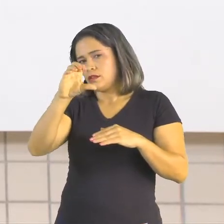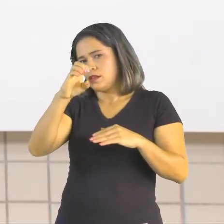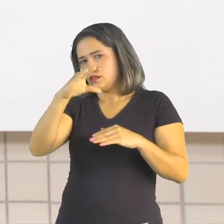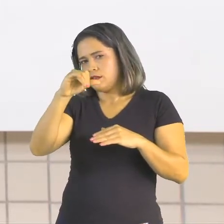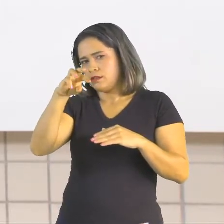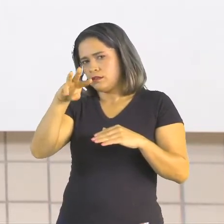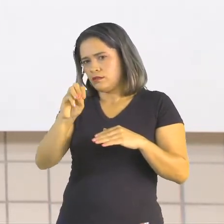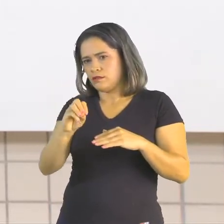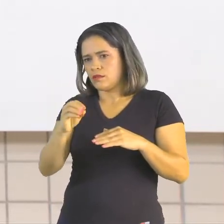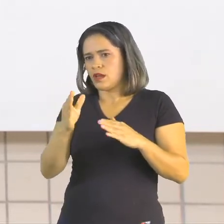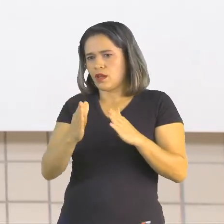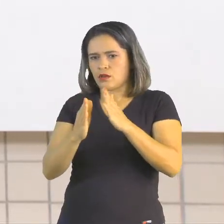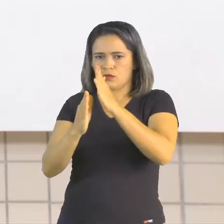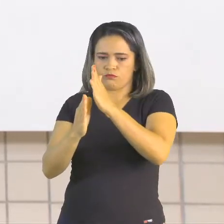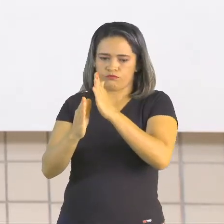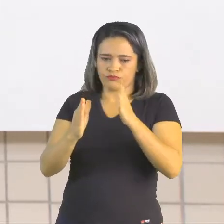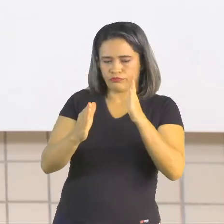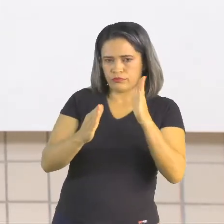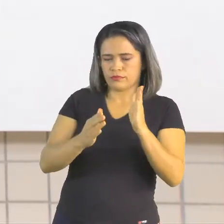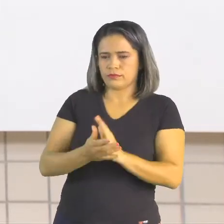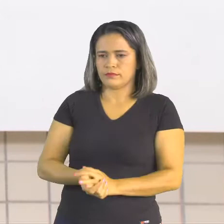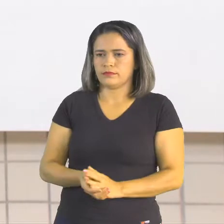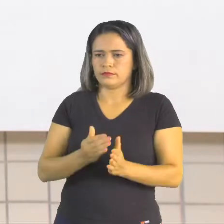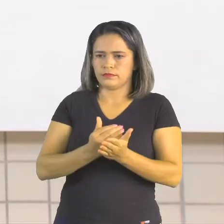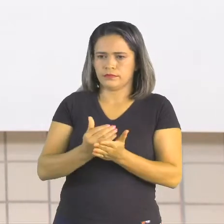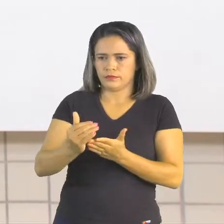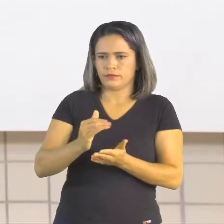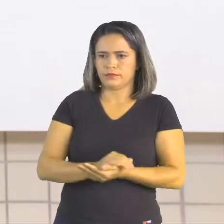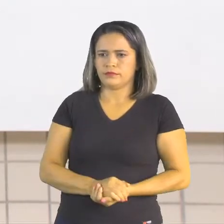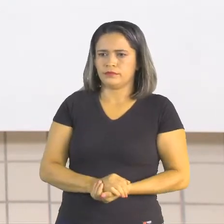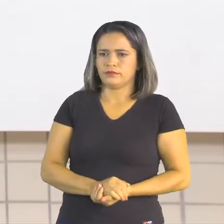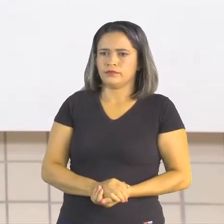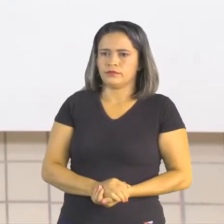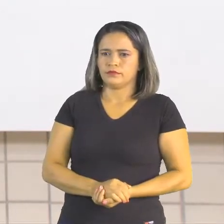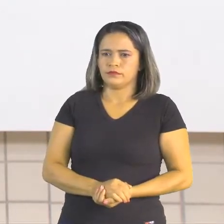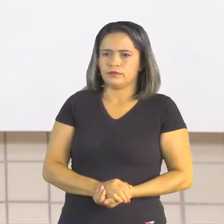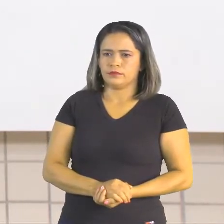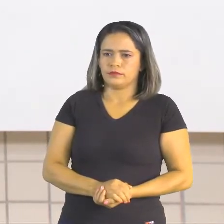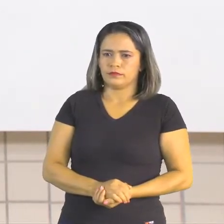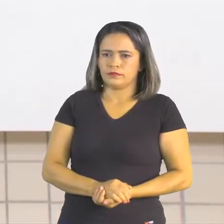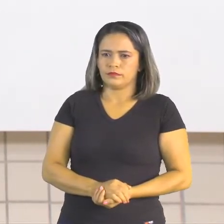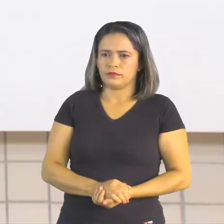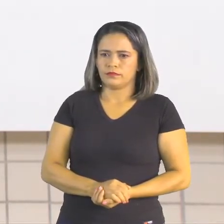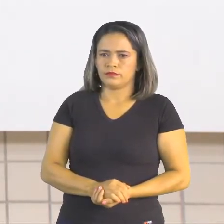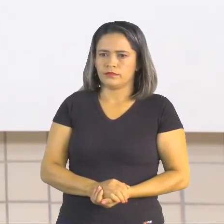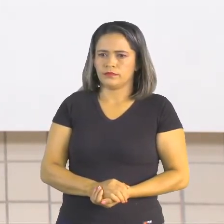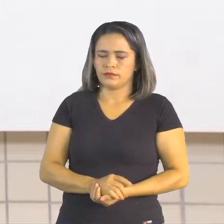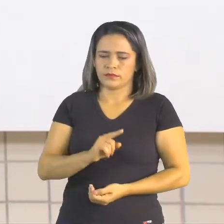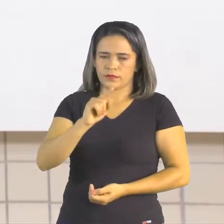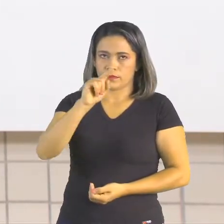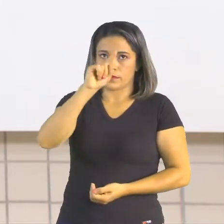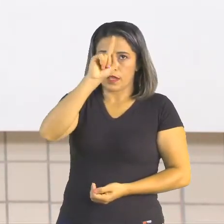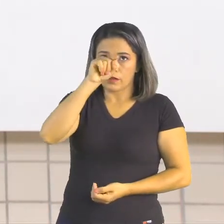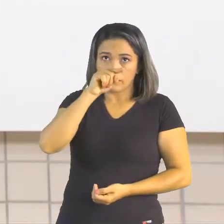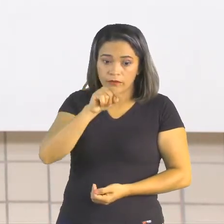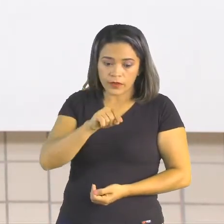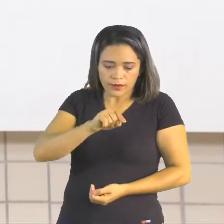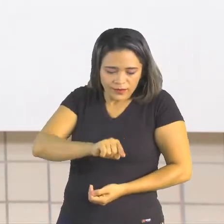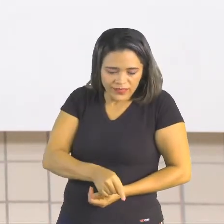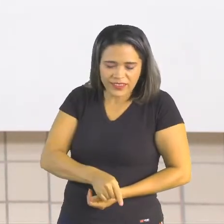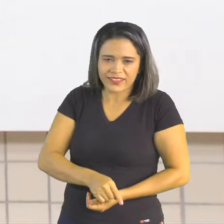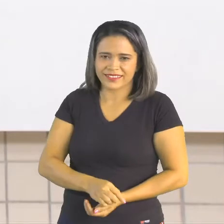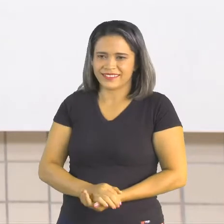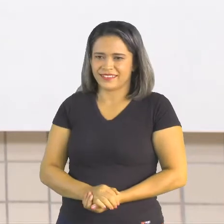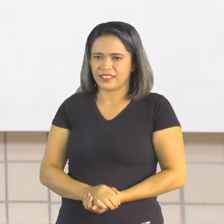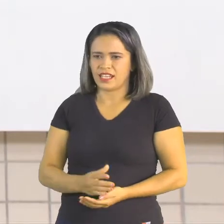passar para o meu décimo. Continuando agora, a vírgula abaixa, ela repete. E agora